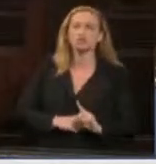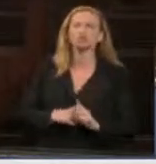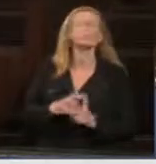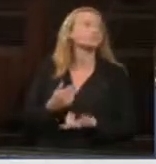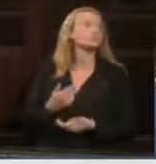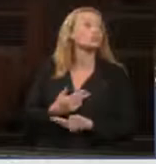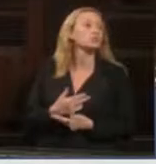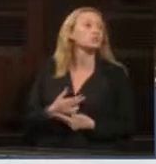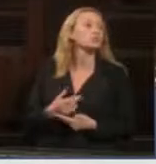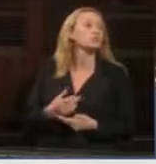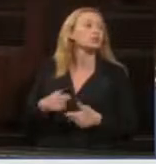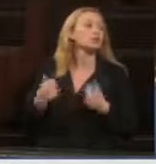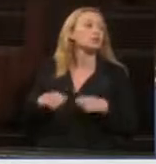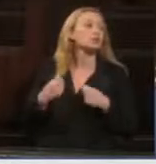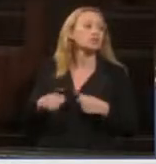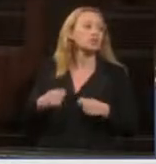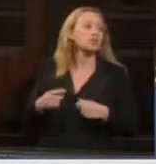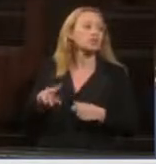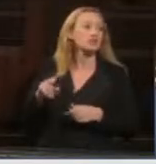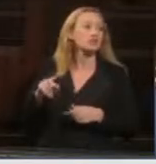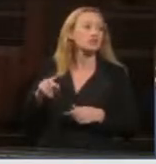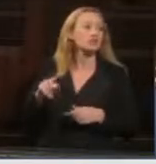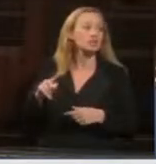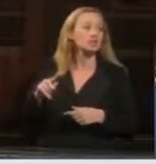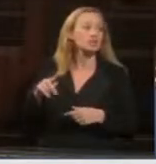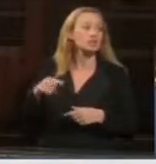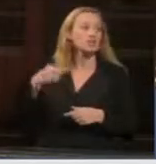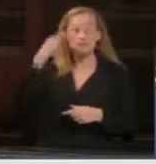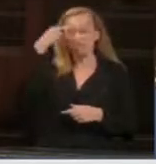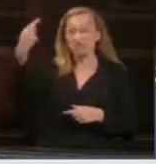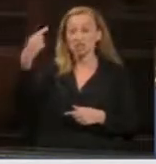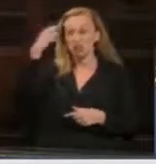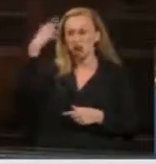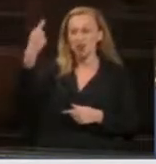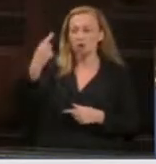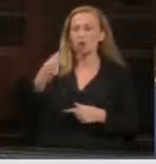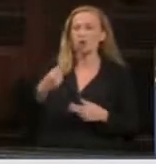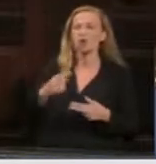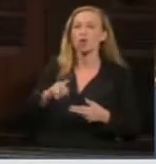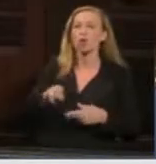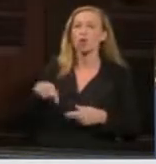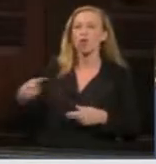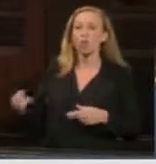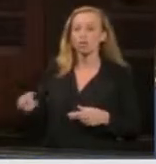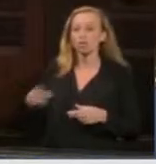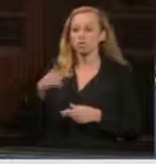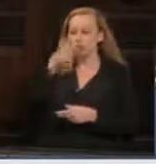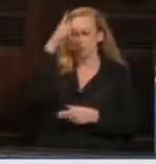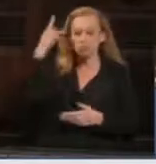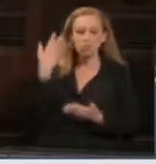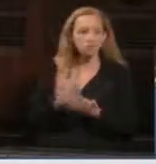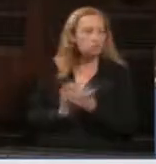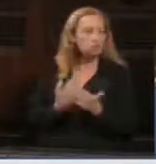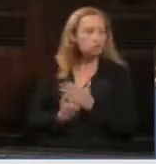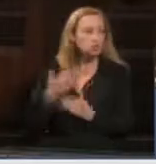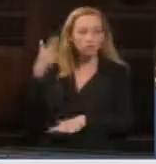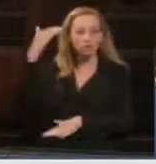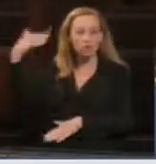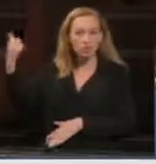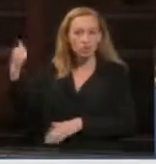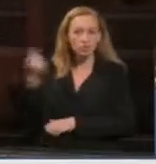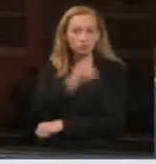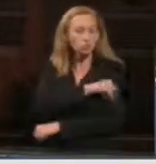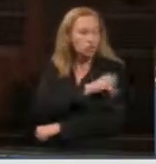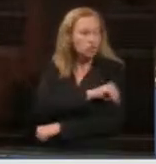gat que era preciso inventar outras alternativas outras soluções outros estudiosos do rio de janeiro lembra que os filhos os